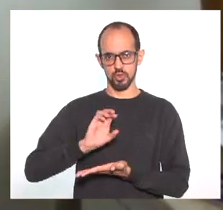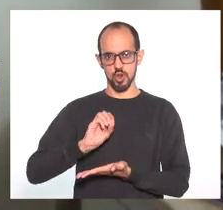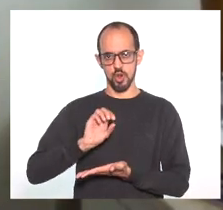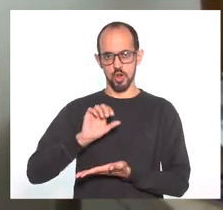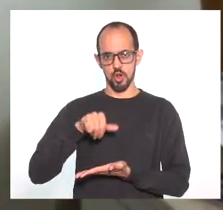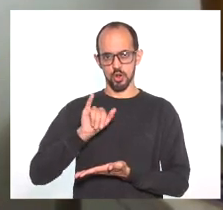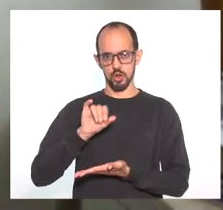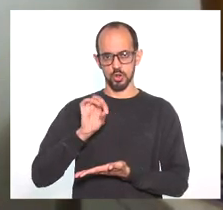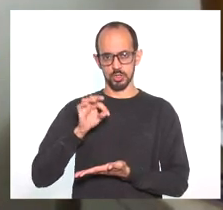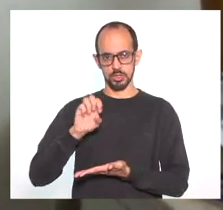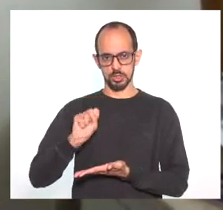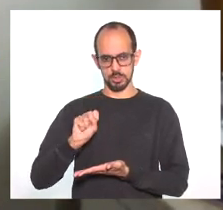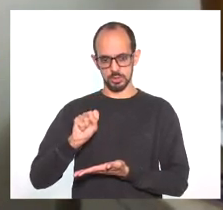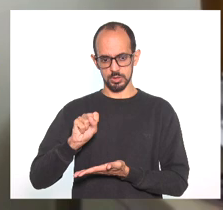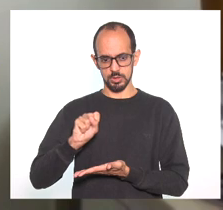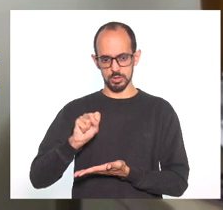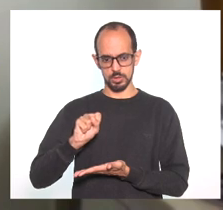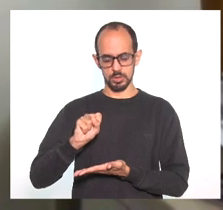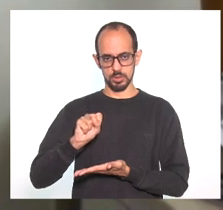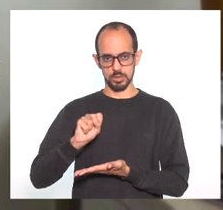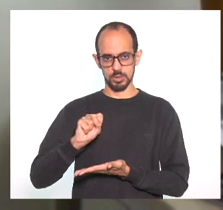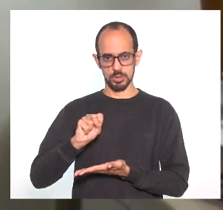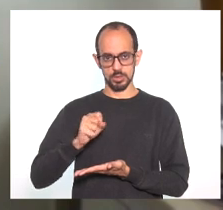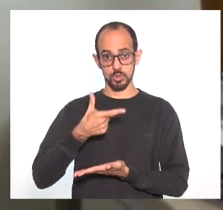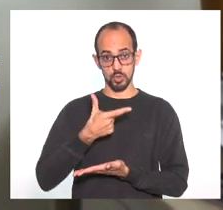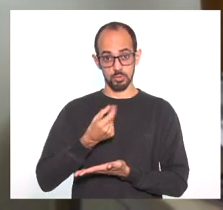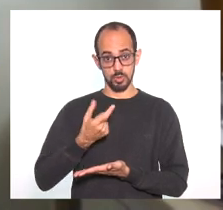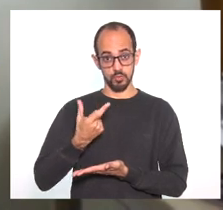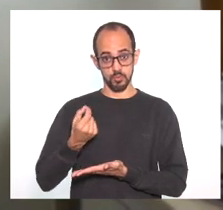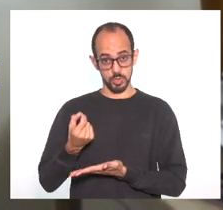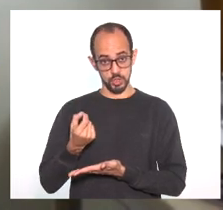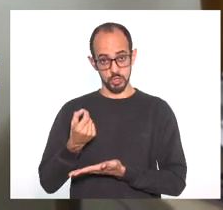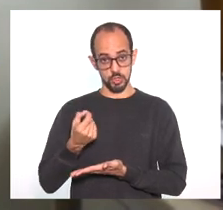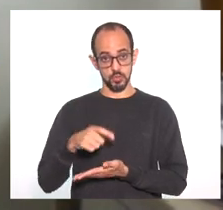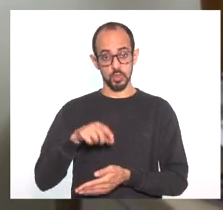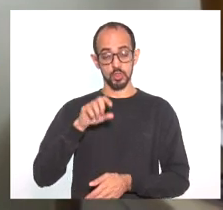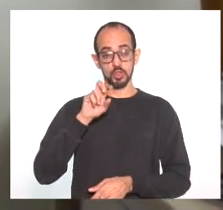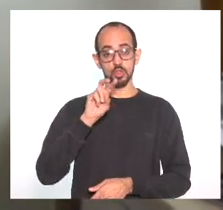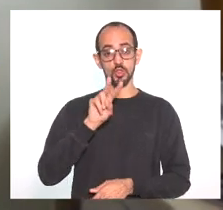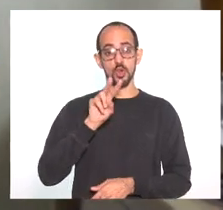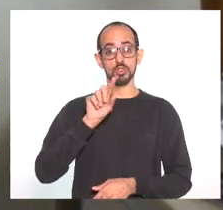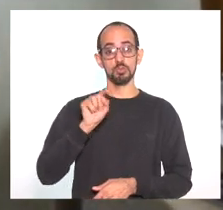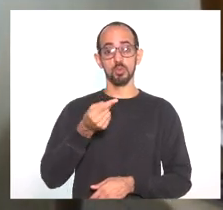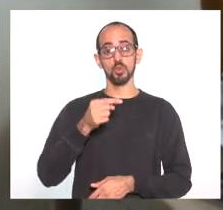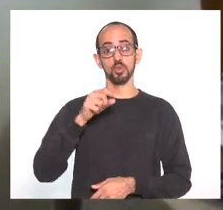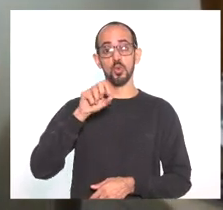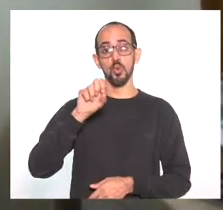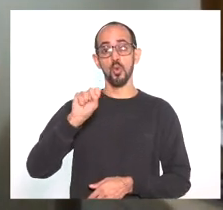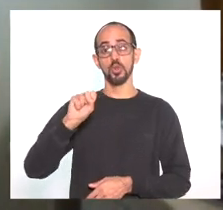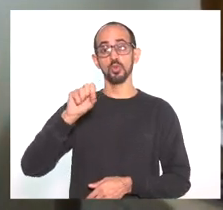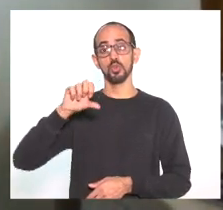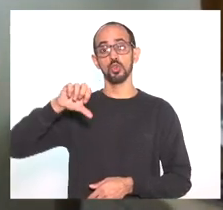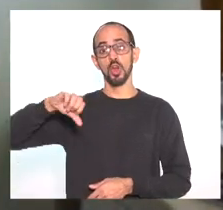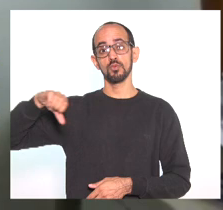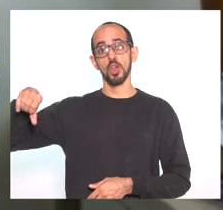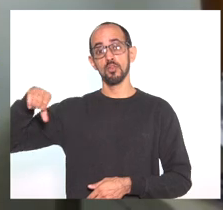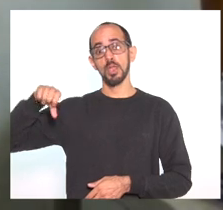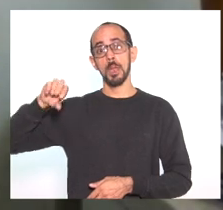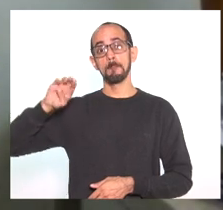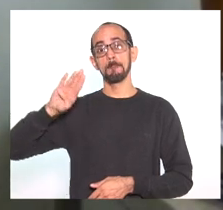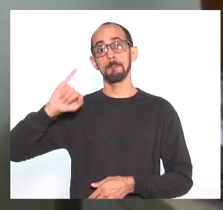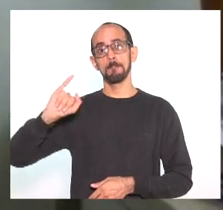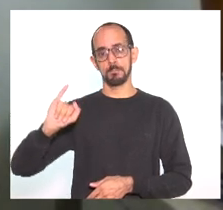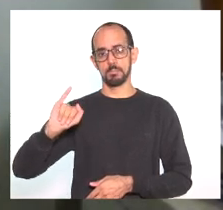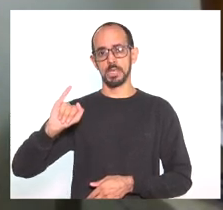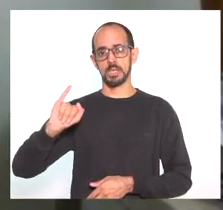2020, incluindo o mês de fevereiro, foi 2,899 bilhões. E